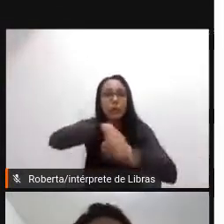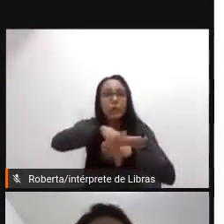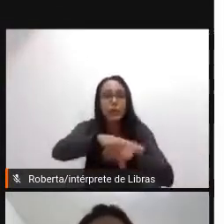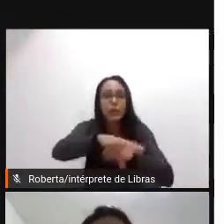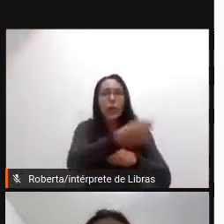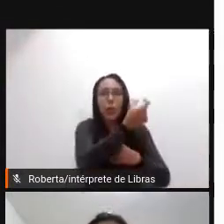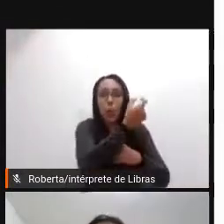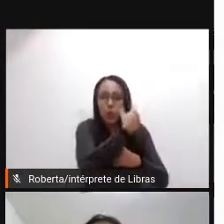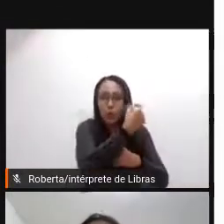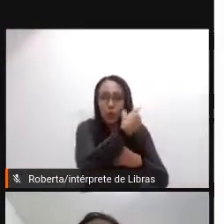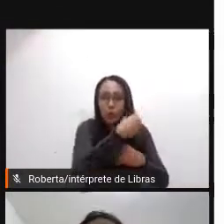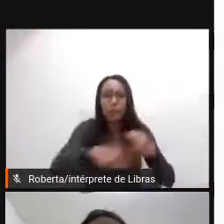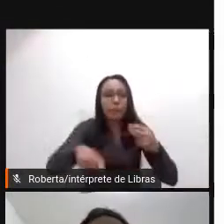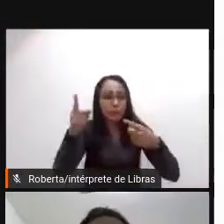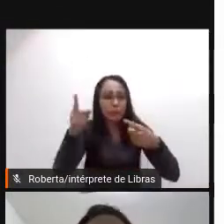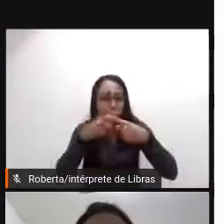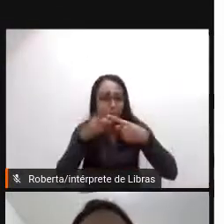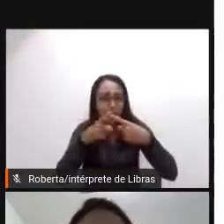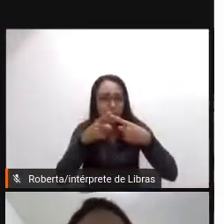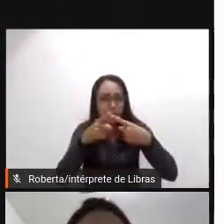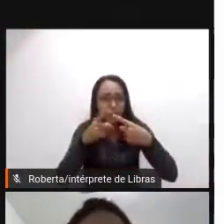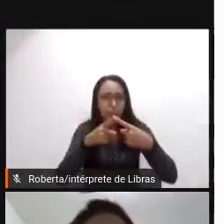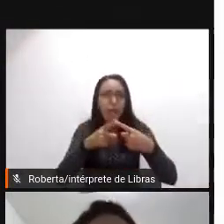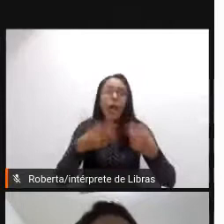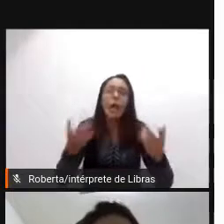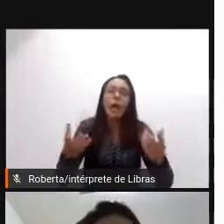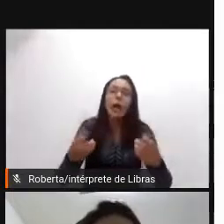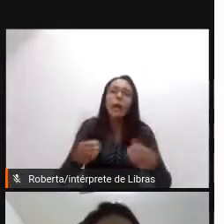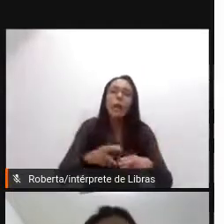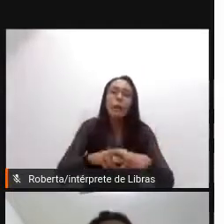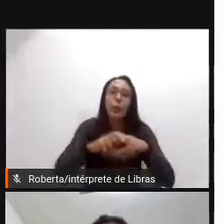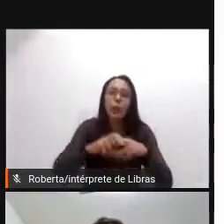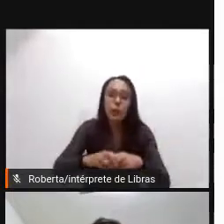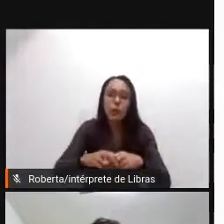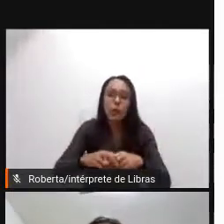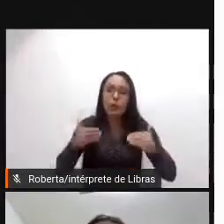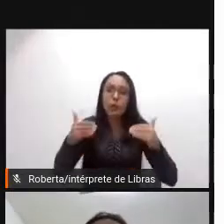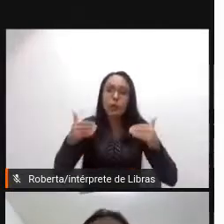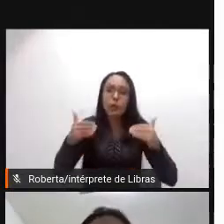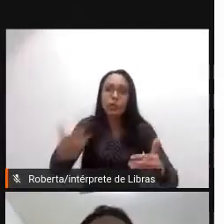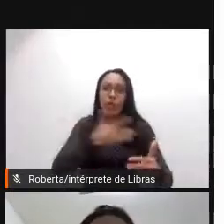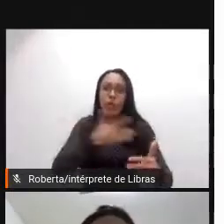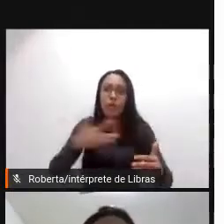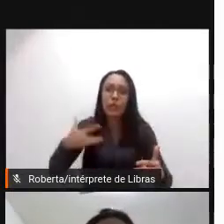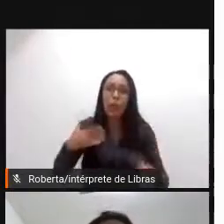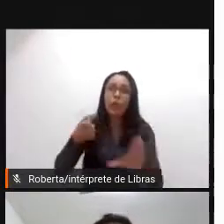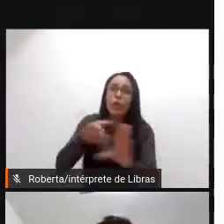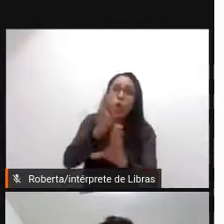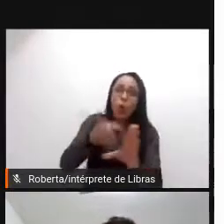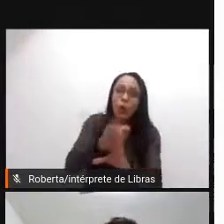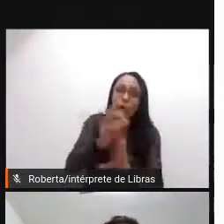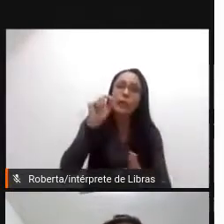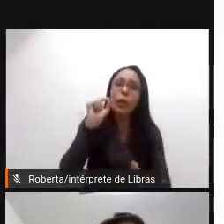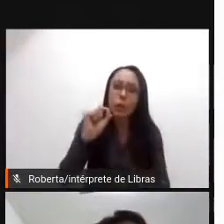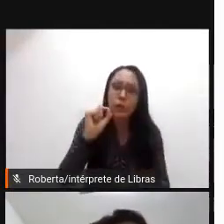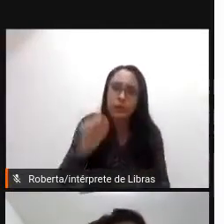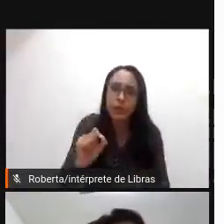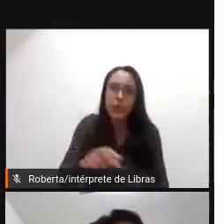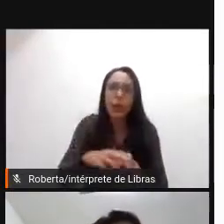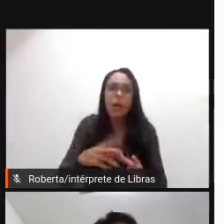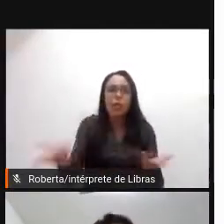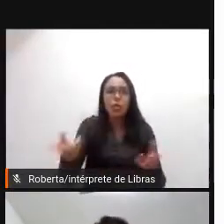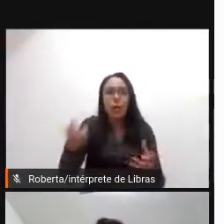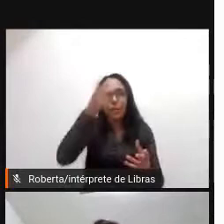gotículas. E aí, por isso que o Ministério da Saúde, ele nos orienta que, se uma pessoa estiver